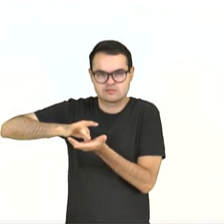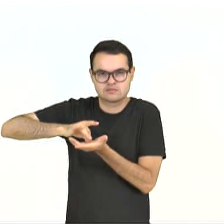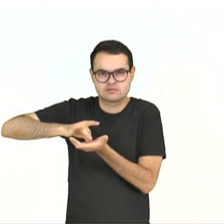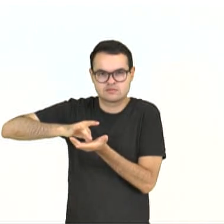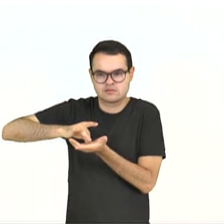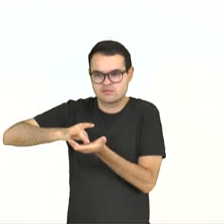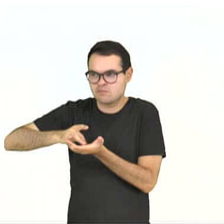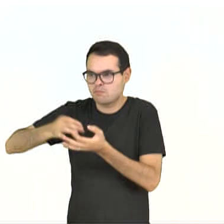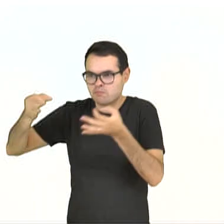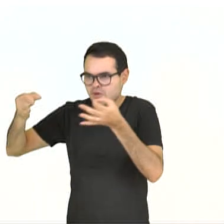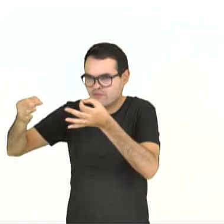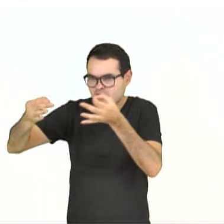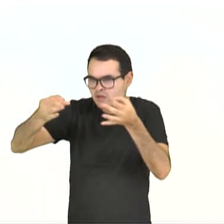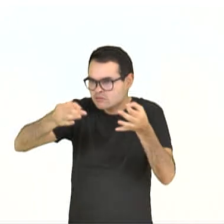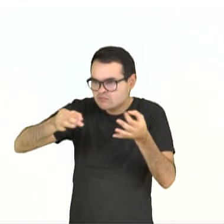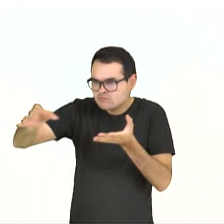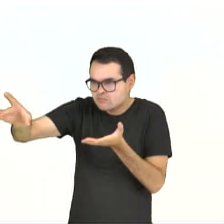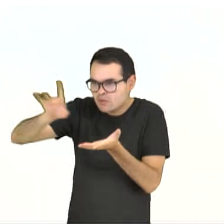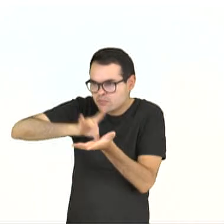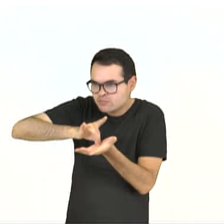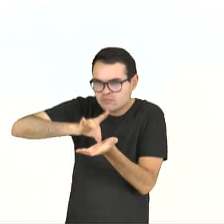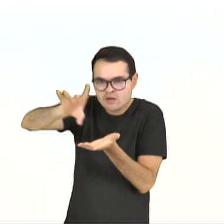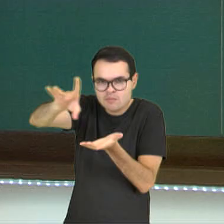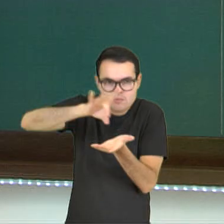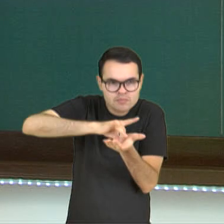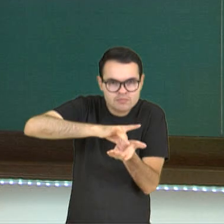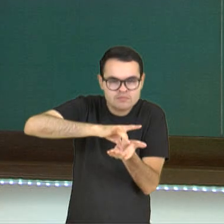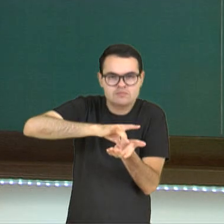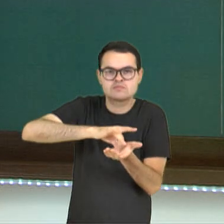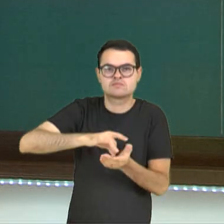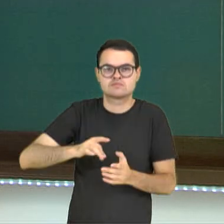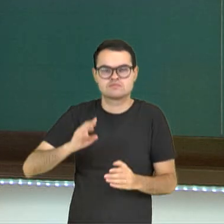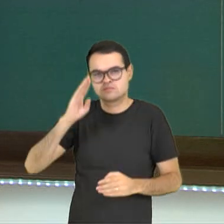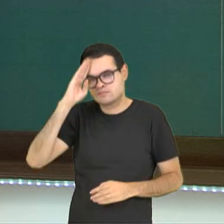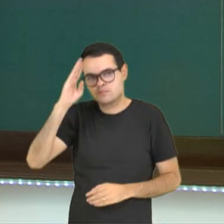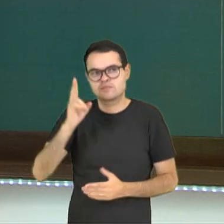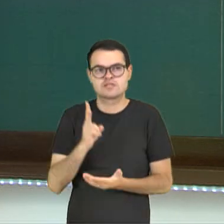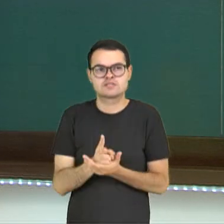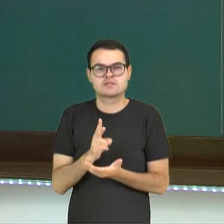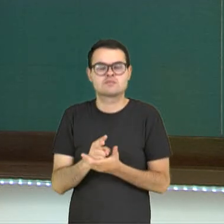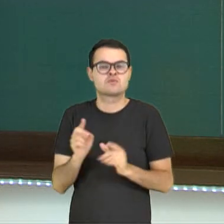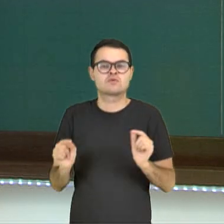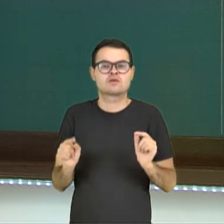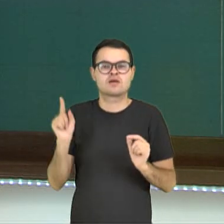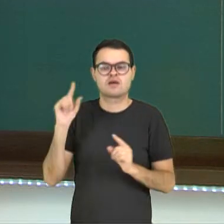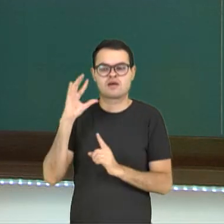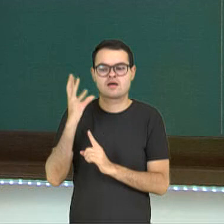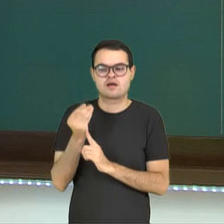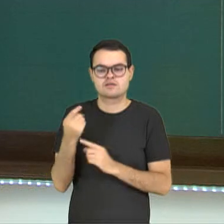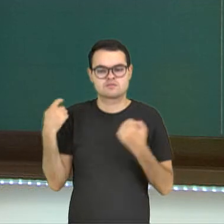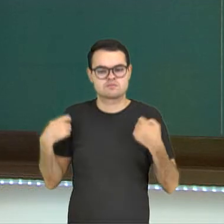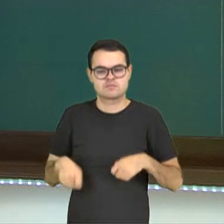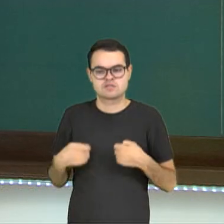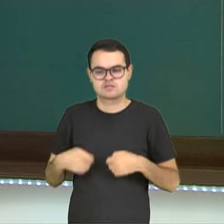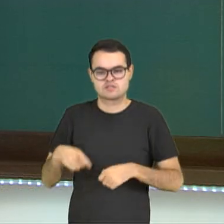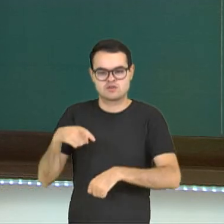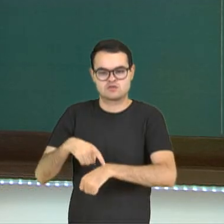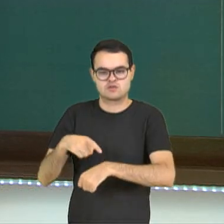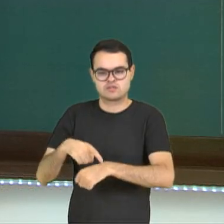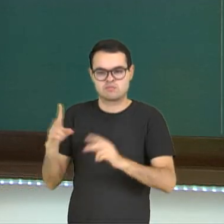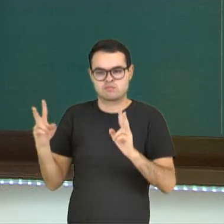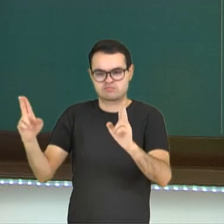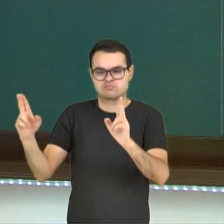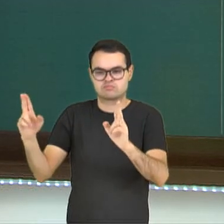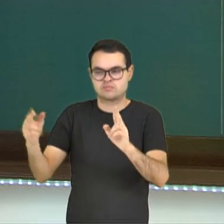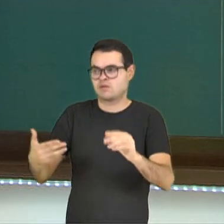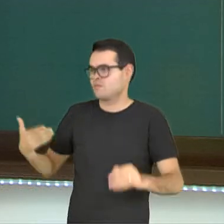veracidade dos fatos, porque eles pregavam, o Courbet principalmente, pregava que a arte tem que ser do seu tempo. Eu não vou